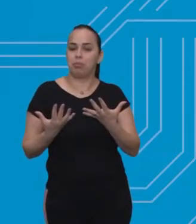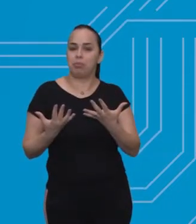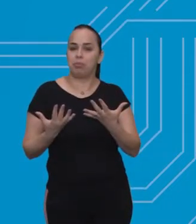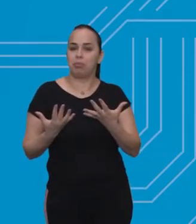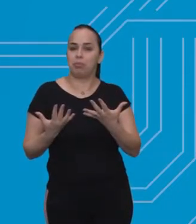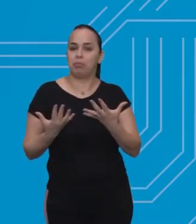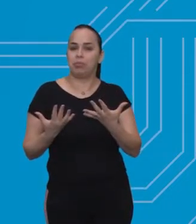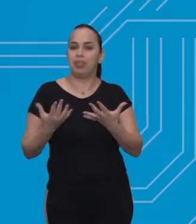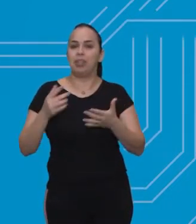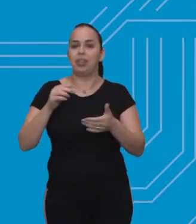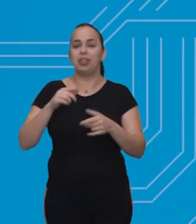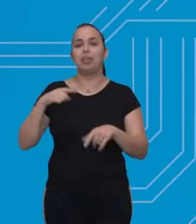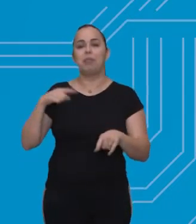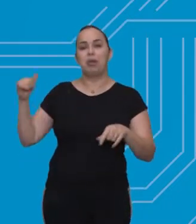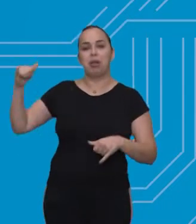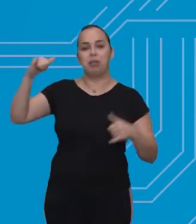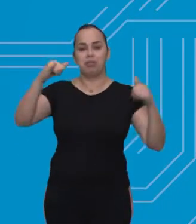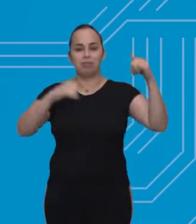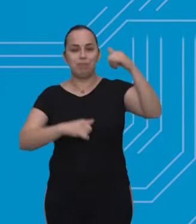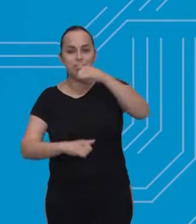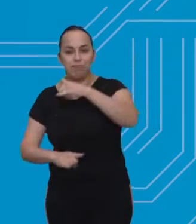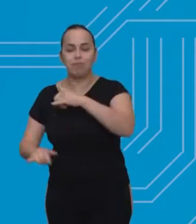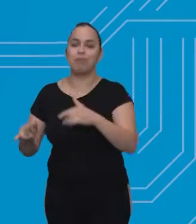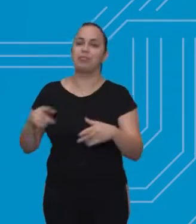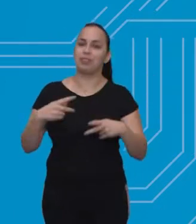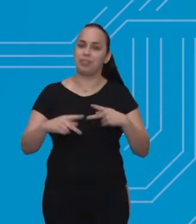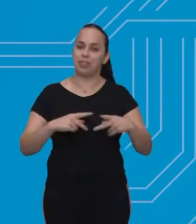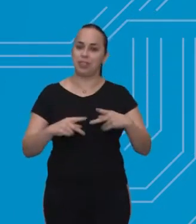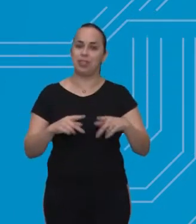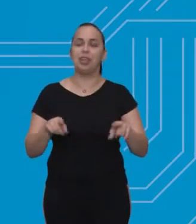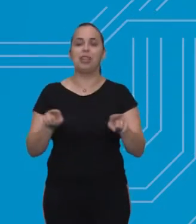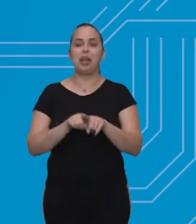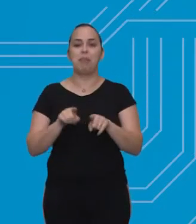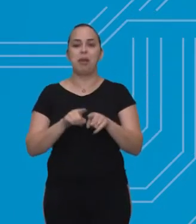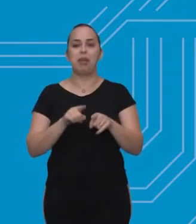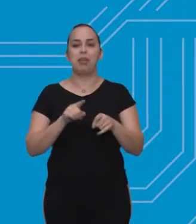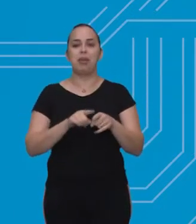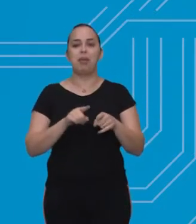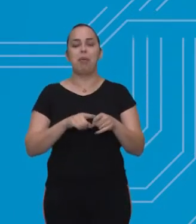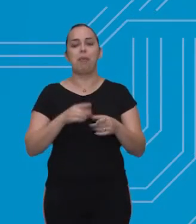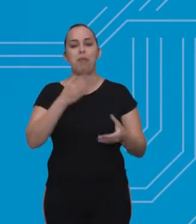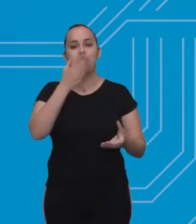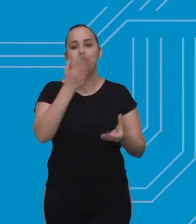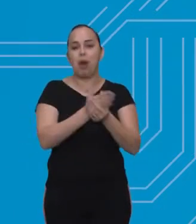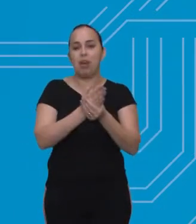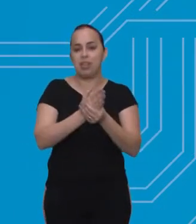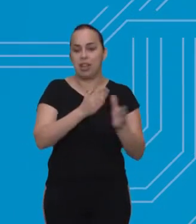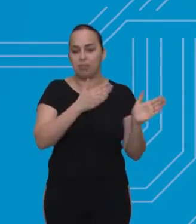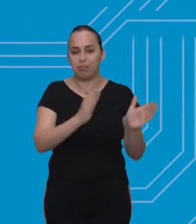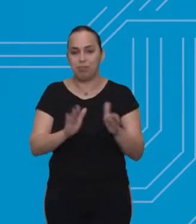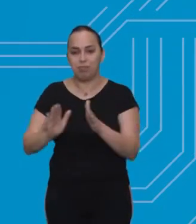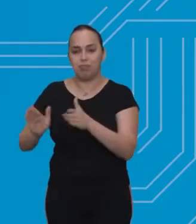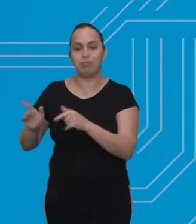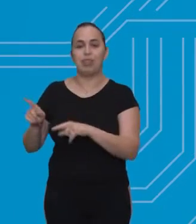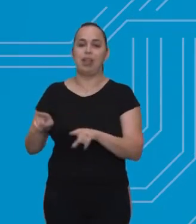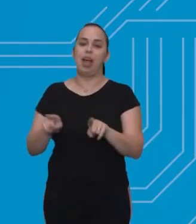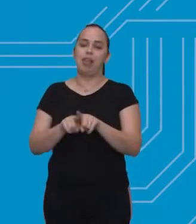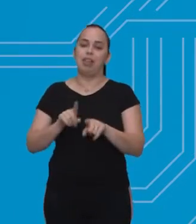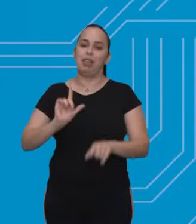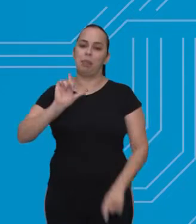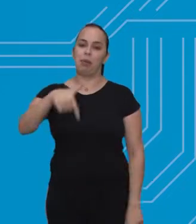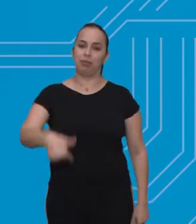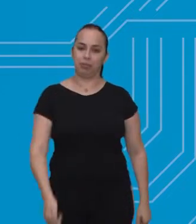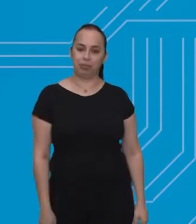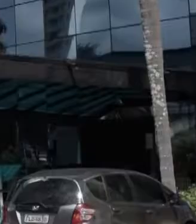expectativa para o retorno das atividades do aeroporto São José a partir do processo de concessão da administração do local